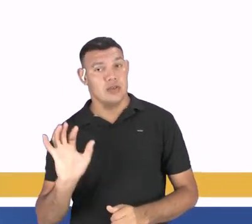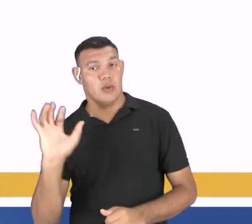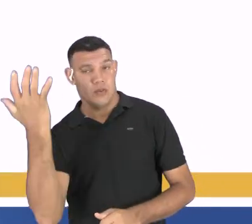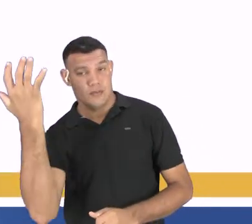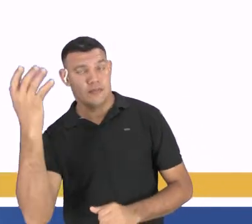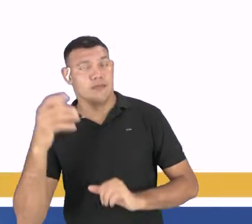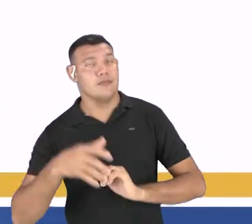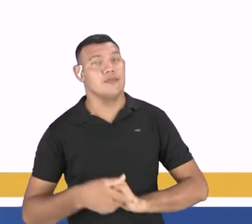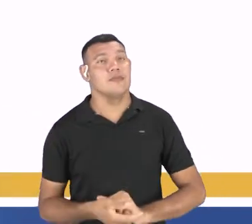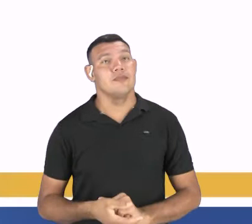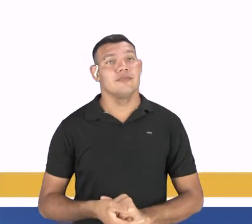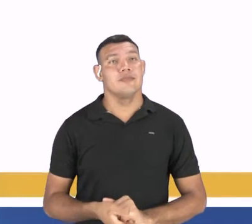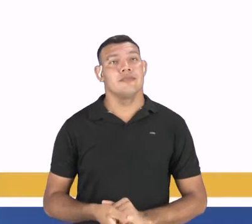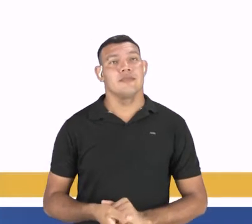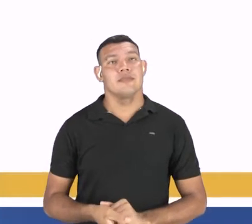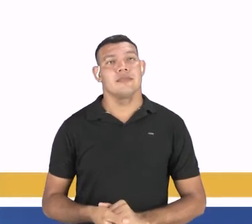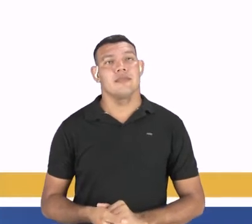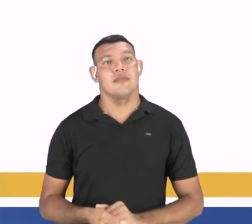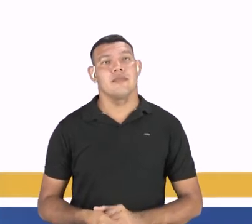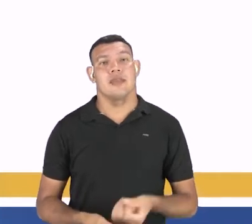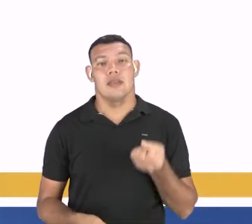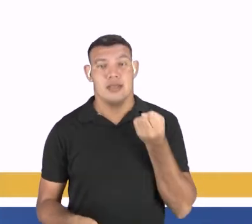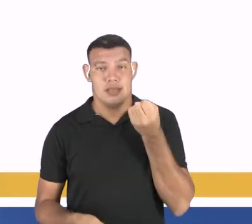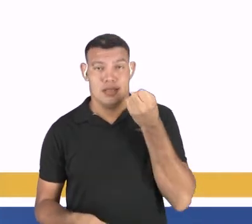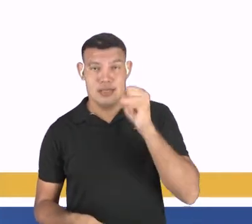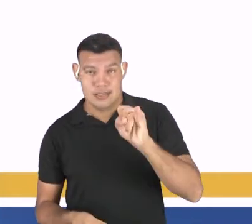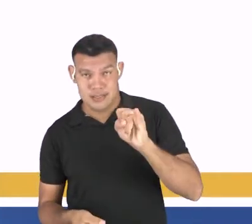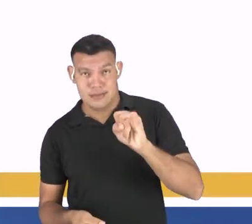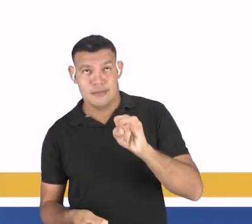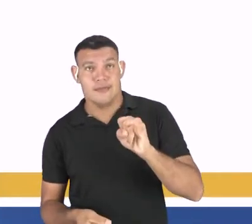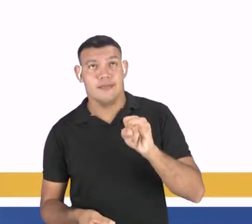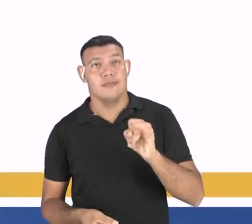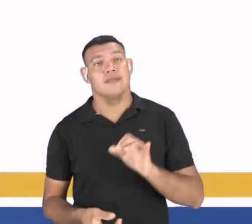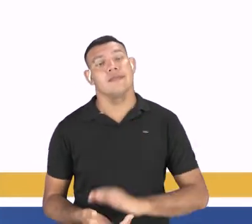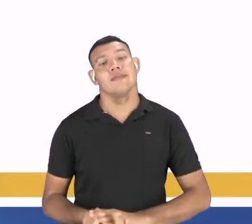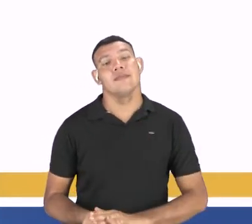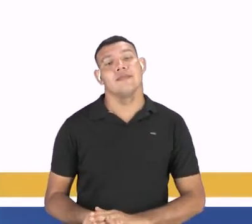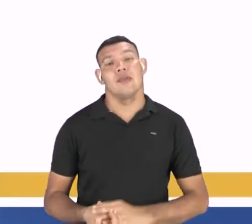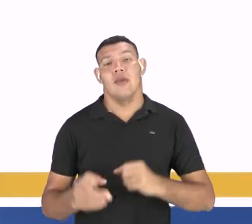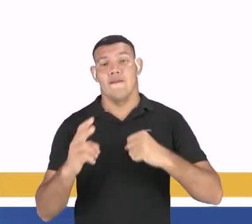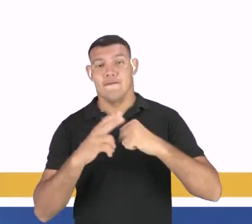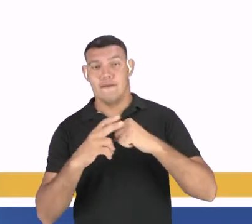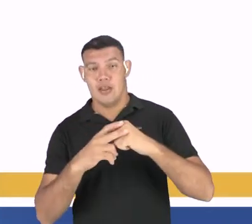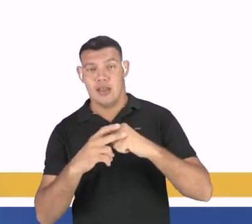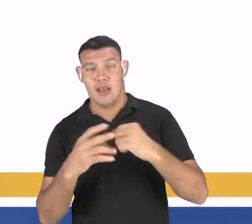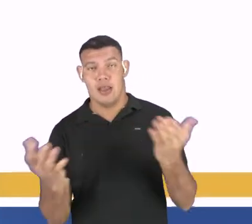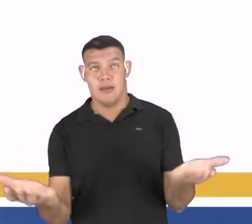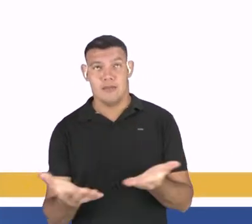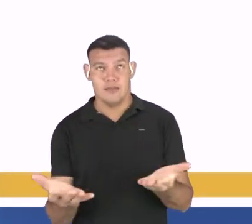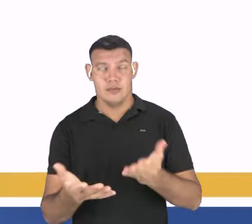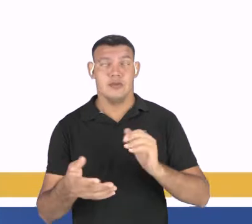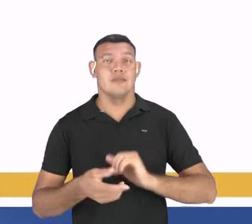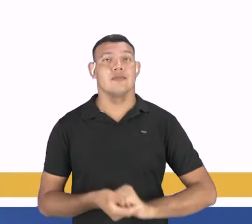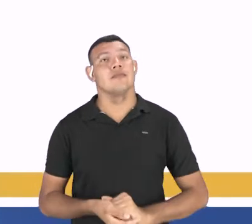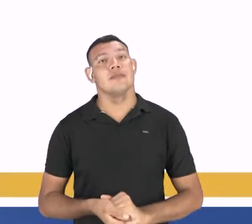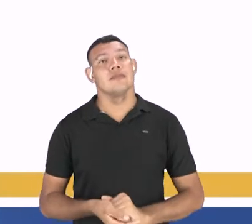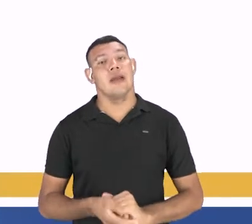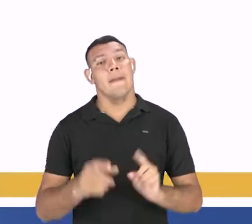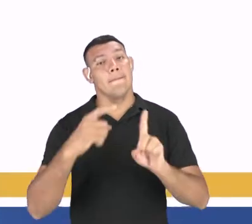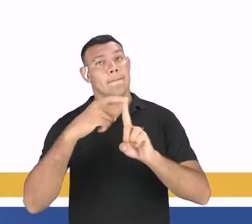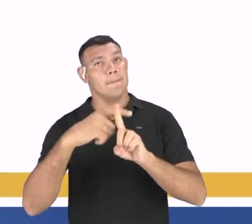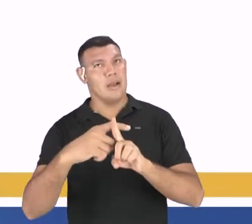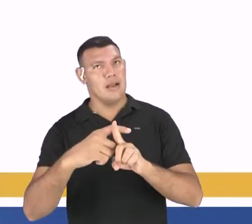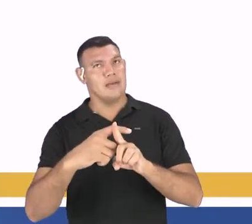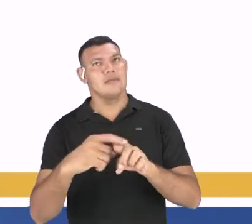acontecer, geralmente se utiliza a condição si, mais um verbo em presente de indicativo,